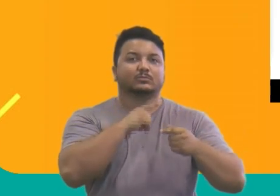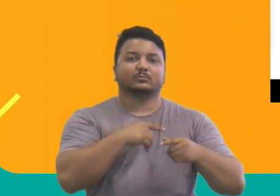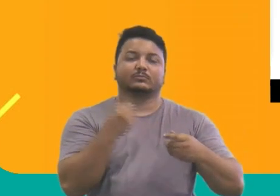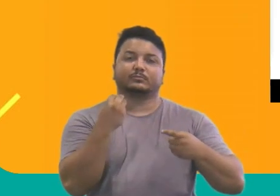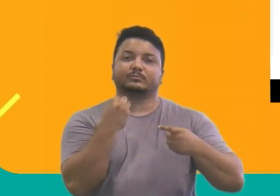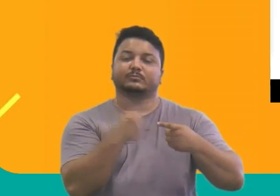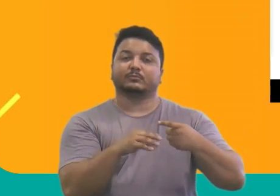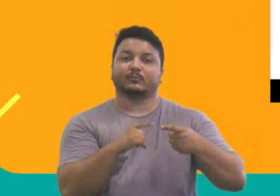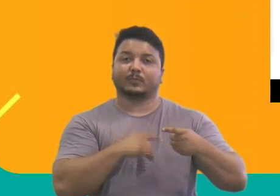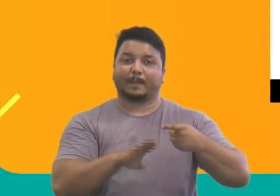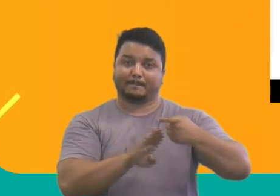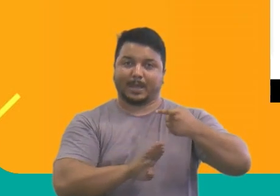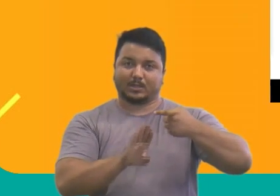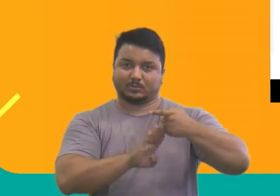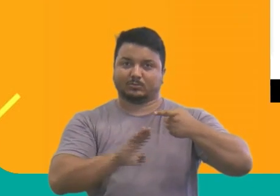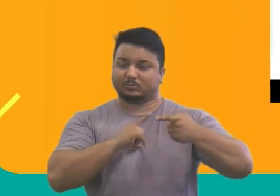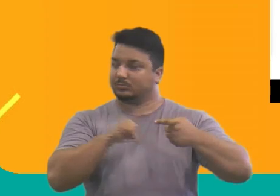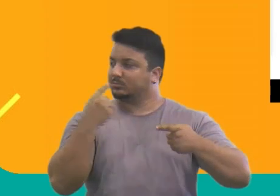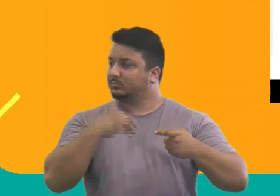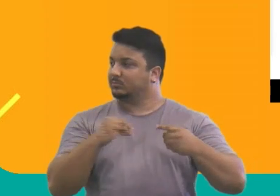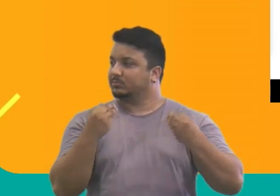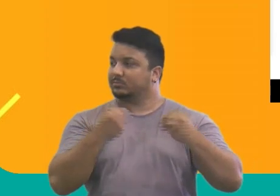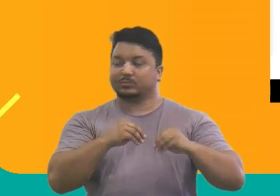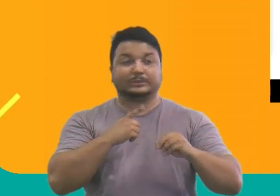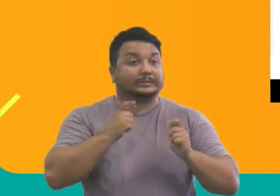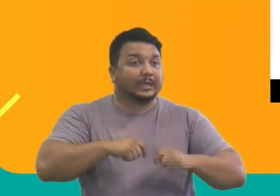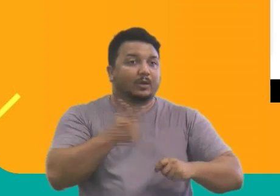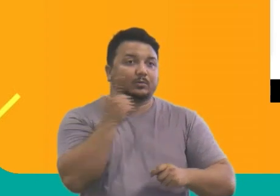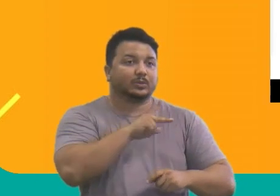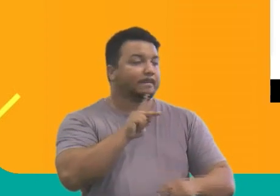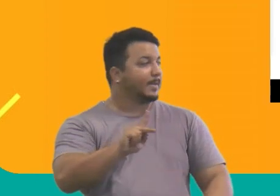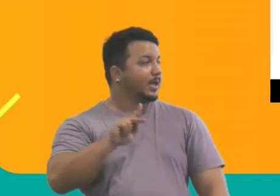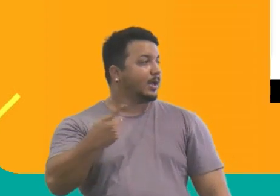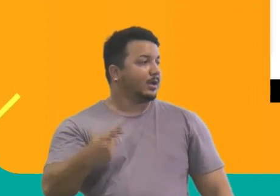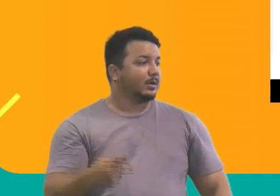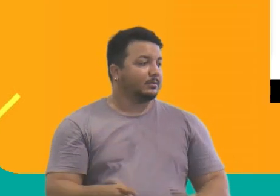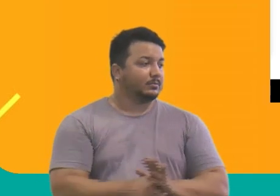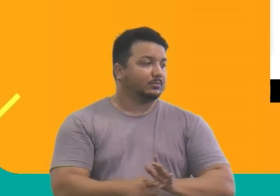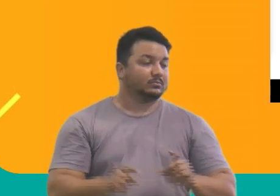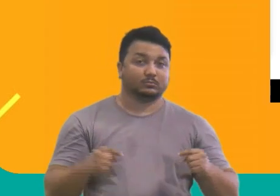desse solo. Parei bem aqui. Não é sobre esse eixo